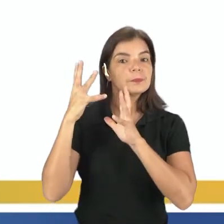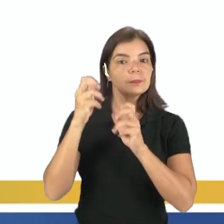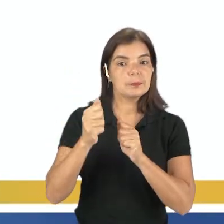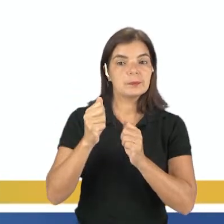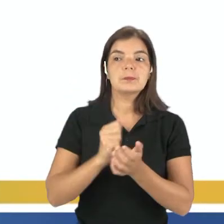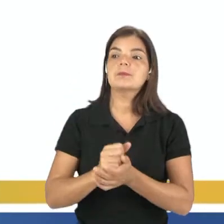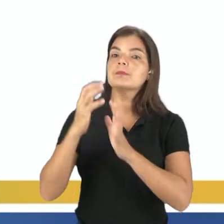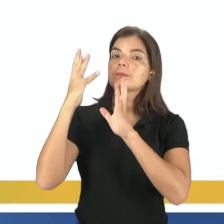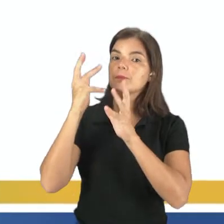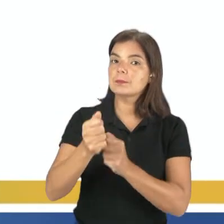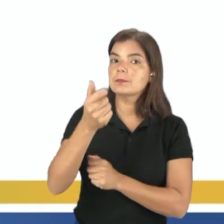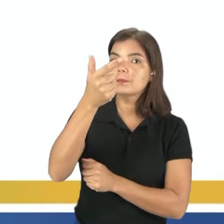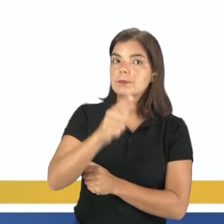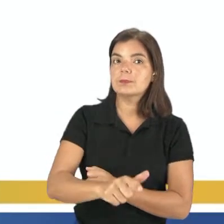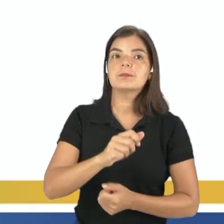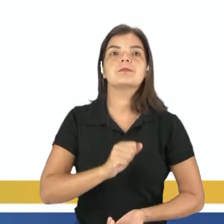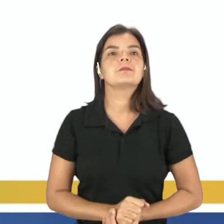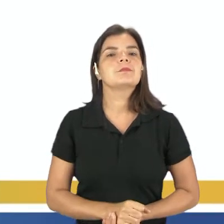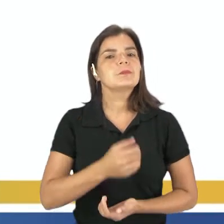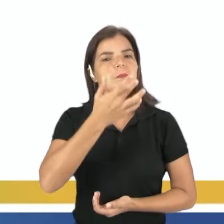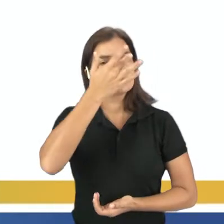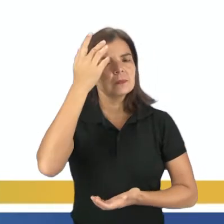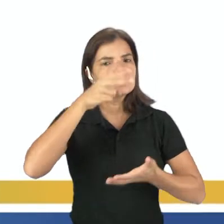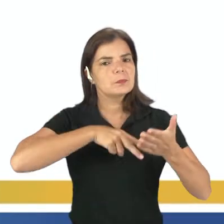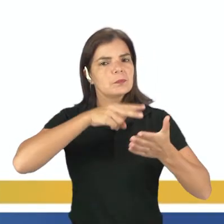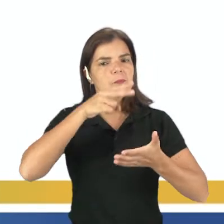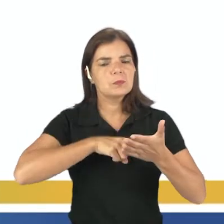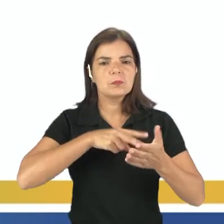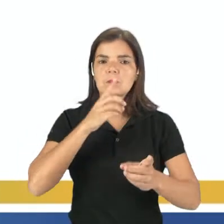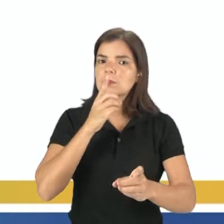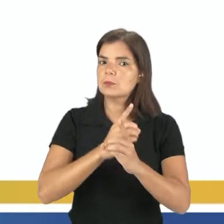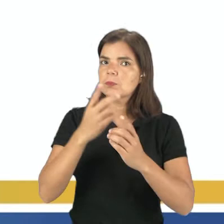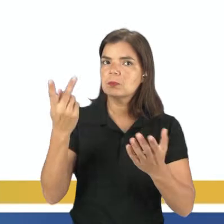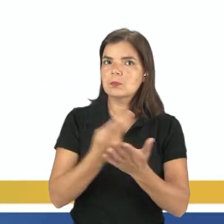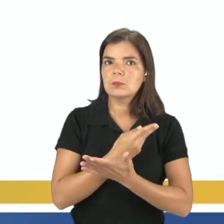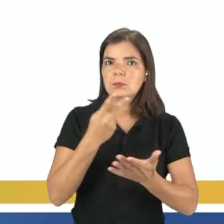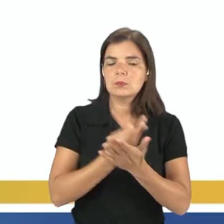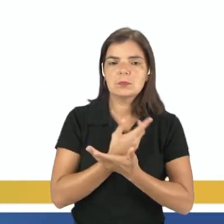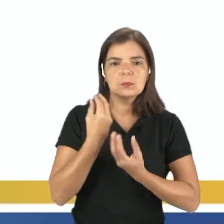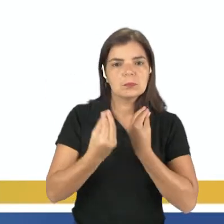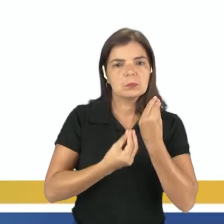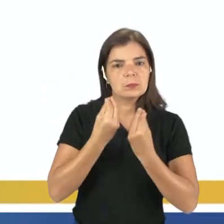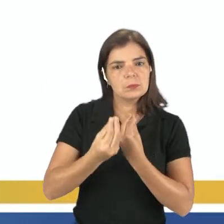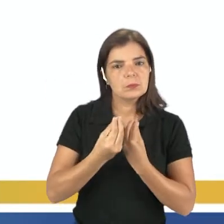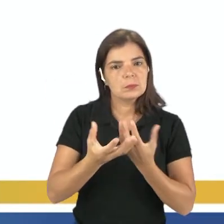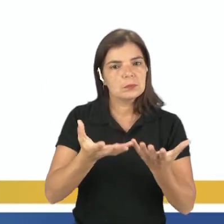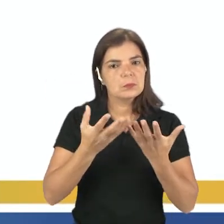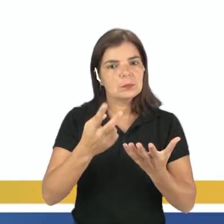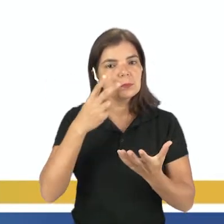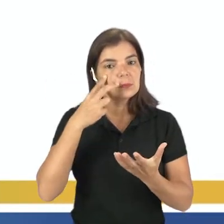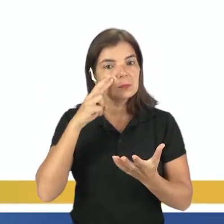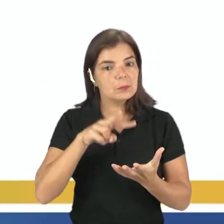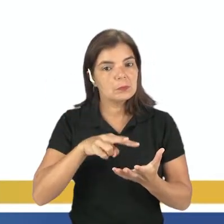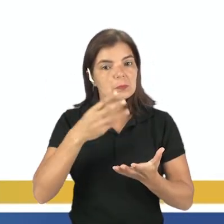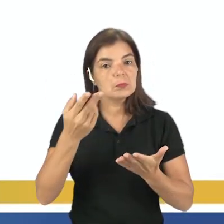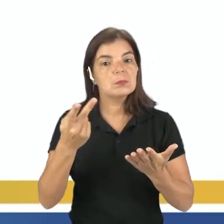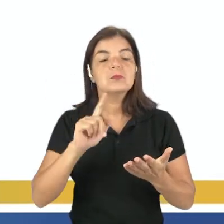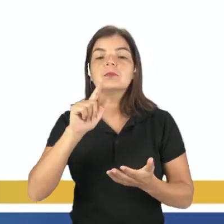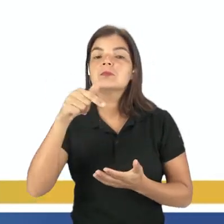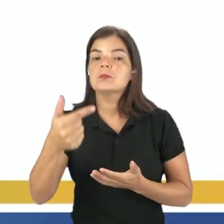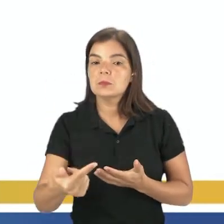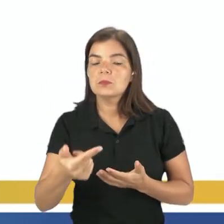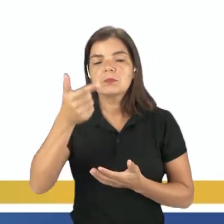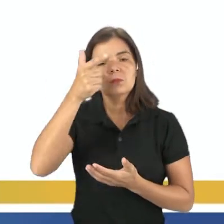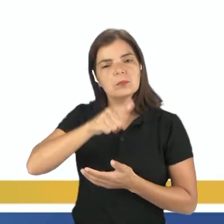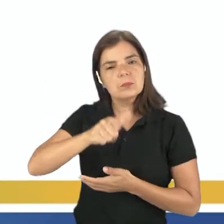Revise e revise de novo. Se o leitor encontrar erros em sua sinopse, como que ele vai querer ler o resto? Revise.